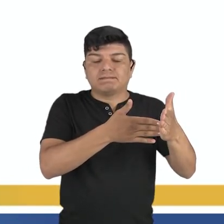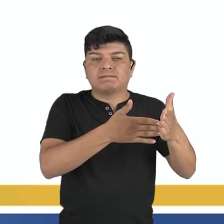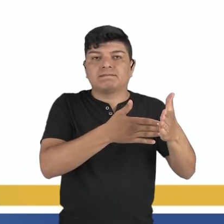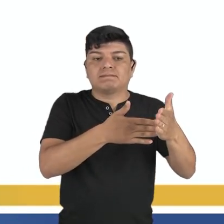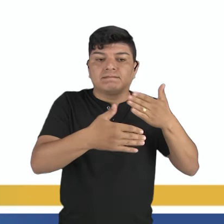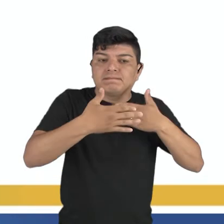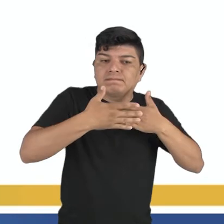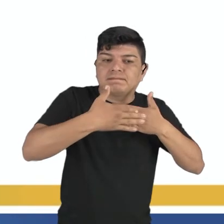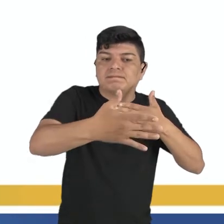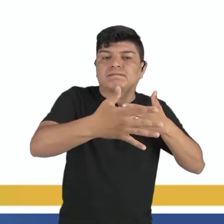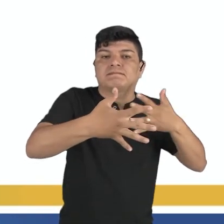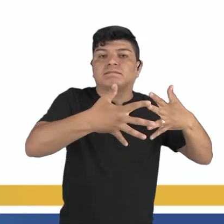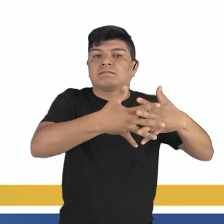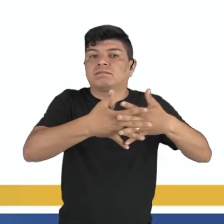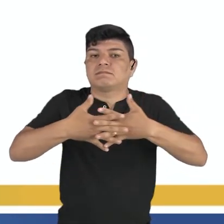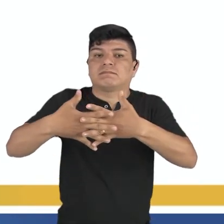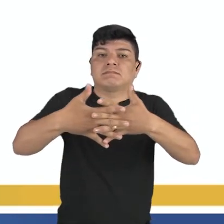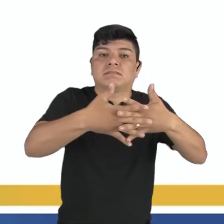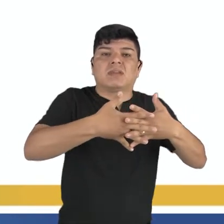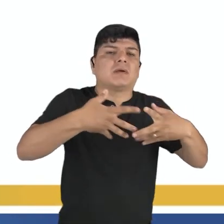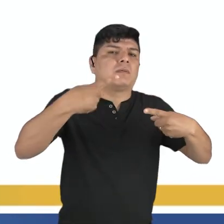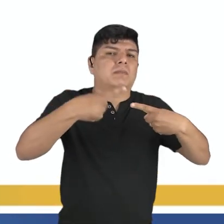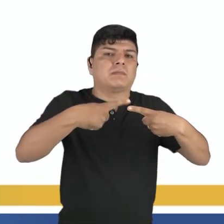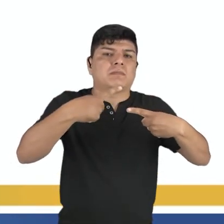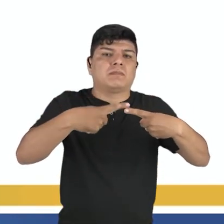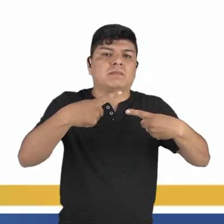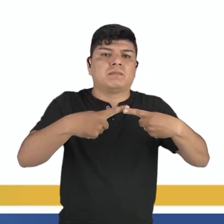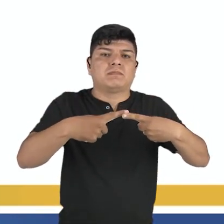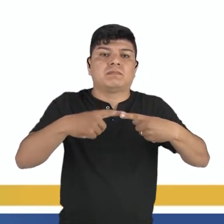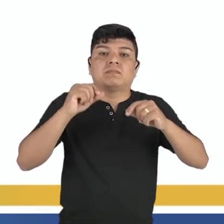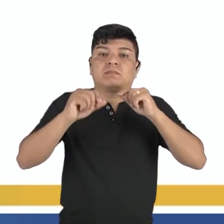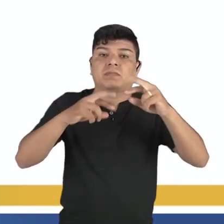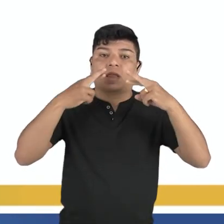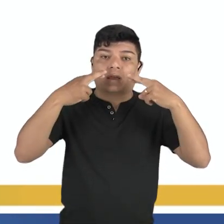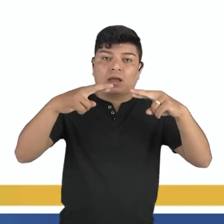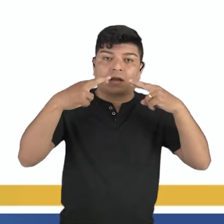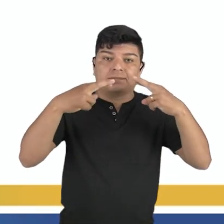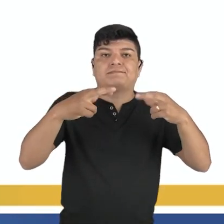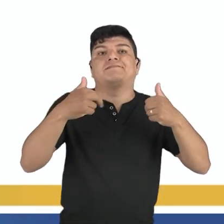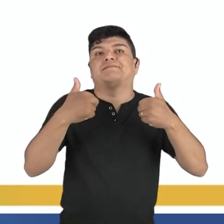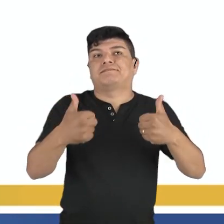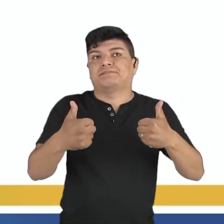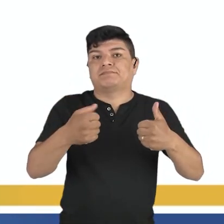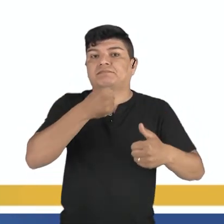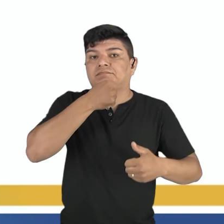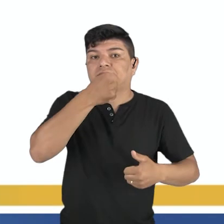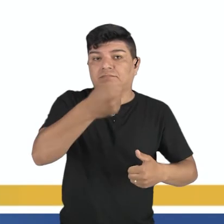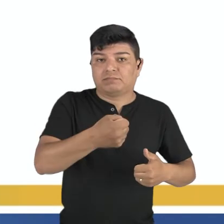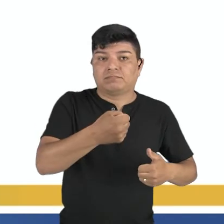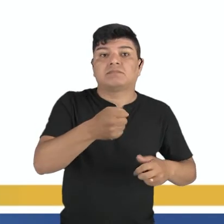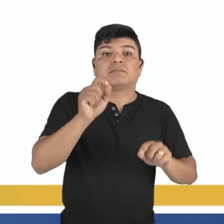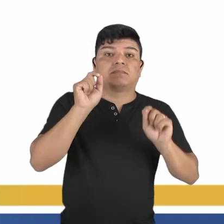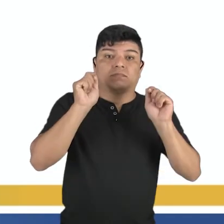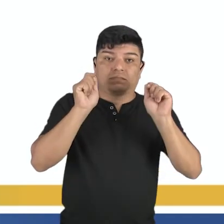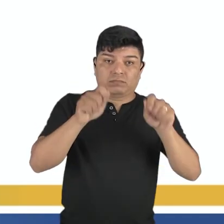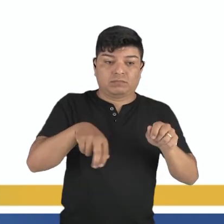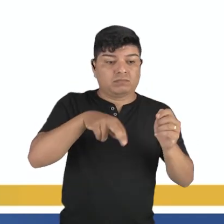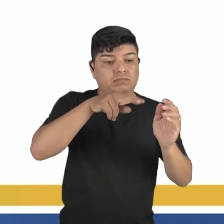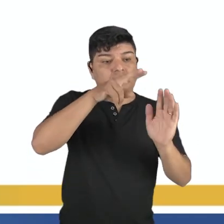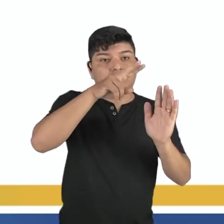a partir dos caminhoneiros. Por quê? Porque eles estavam reivindicando. Ok? Essa reportagem vocês podem dar uma lida